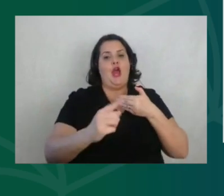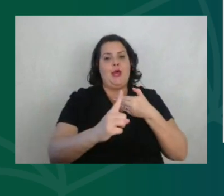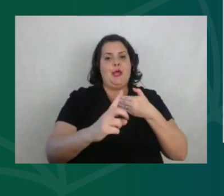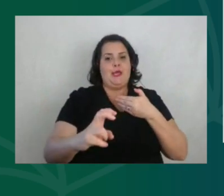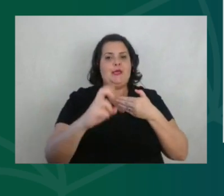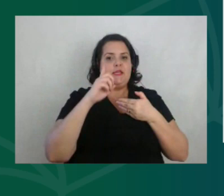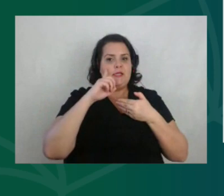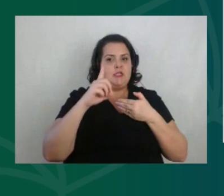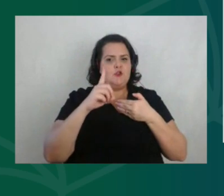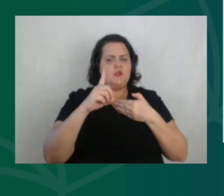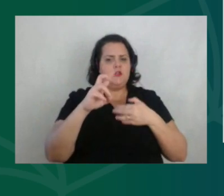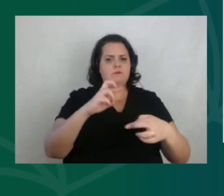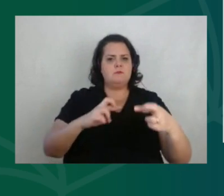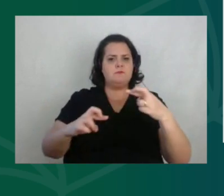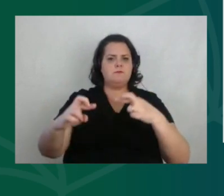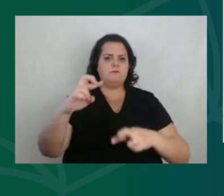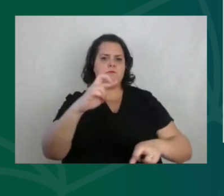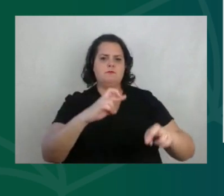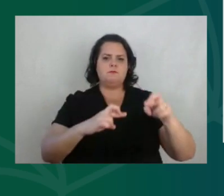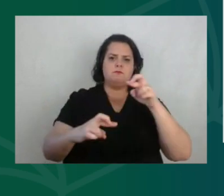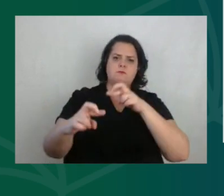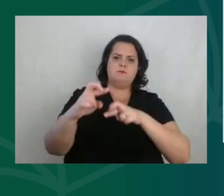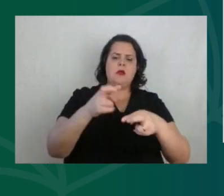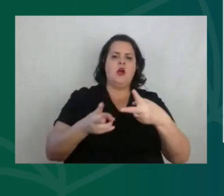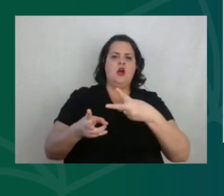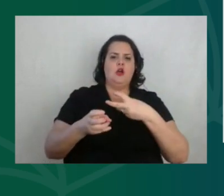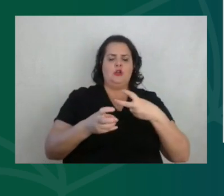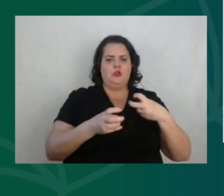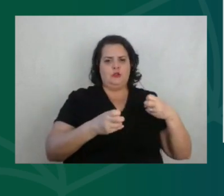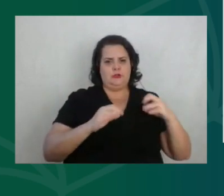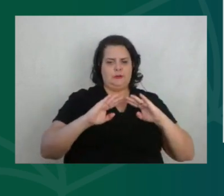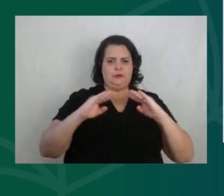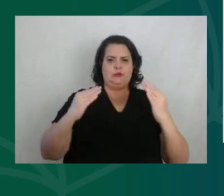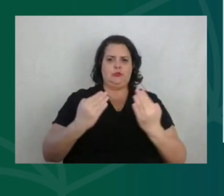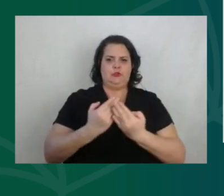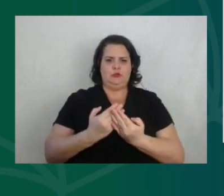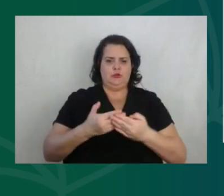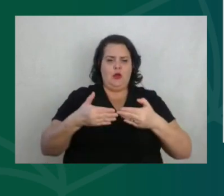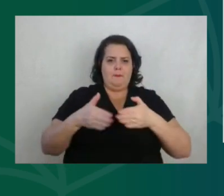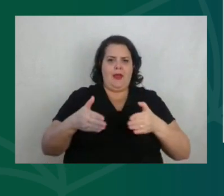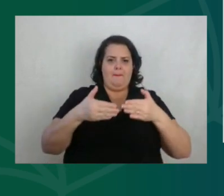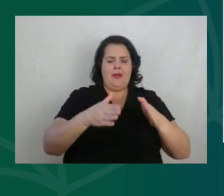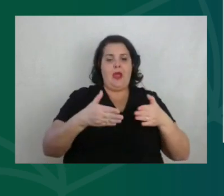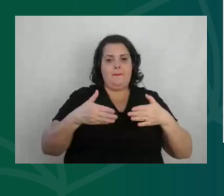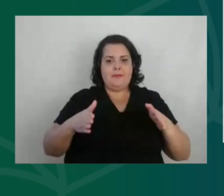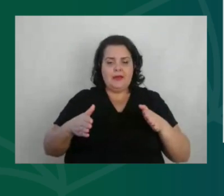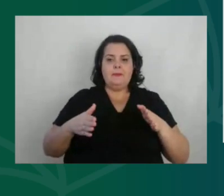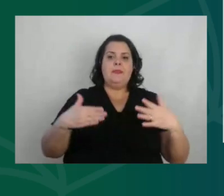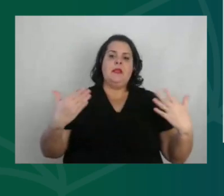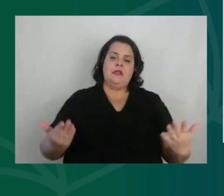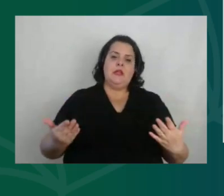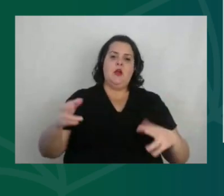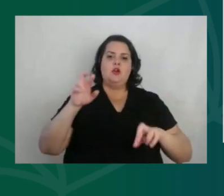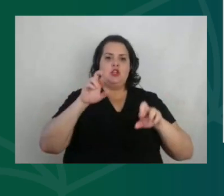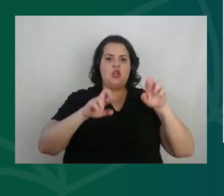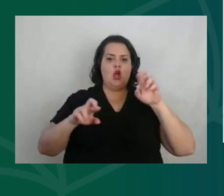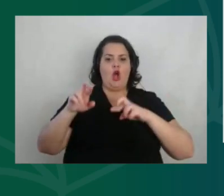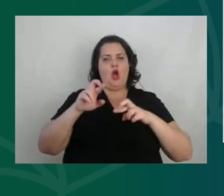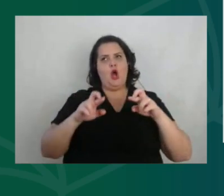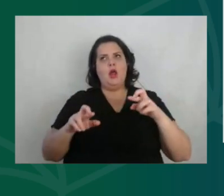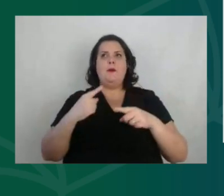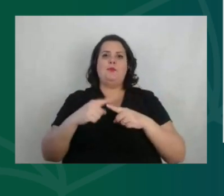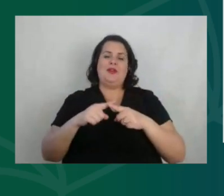imediato, você tem o período de incubação da doença, que varia em torno de uma média de 4 a 5 dias, mas pode estender a